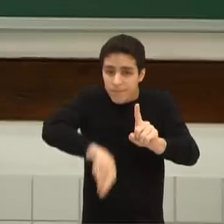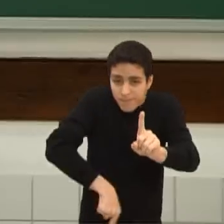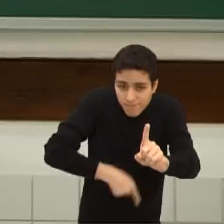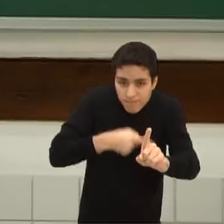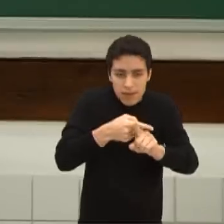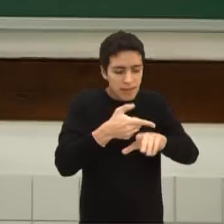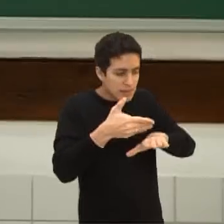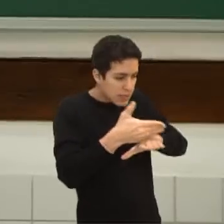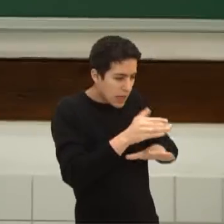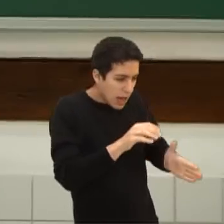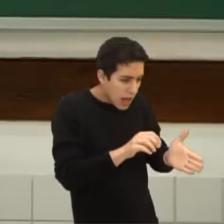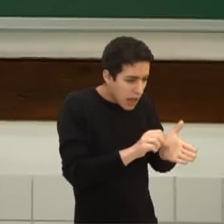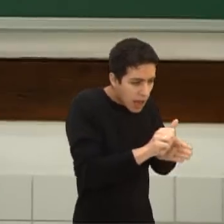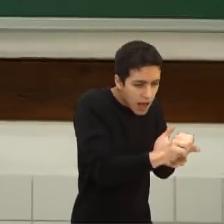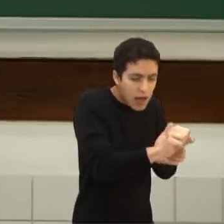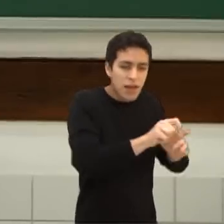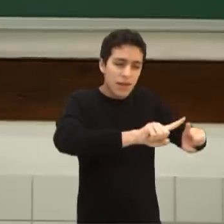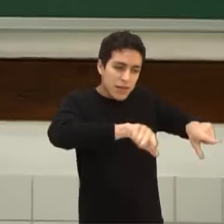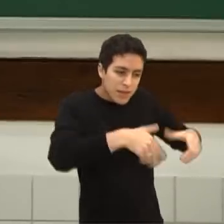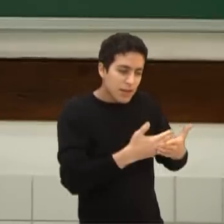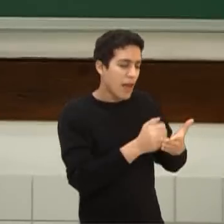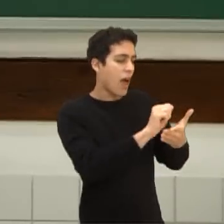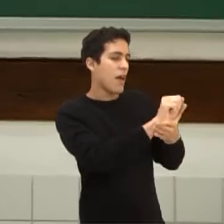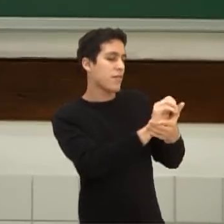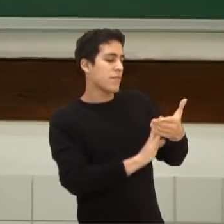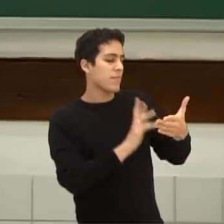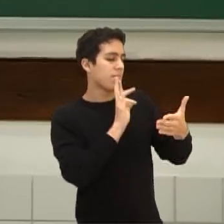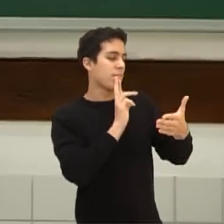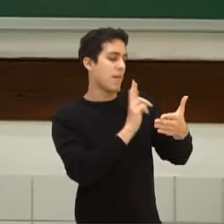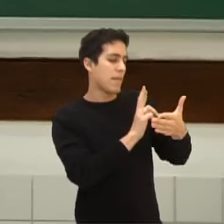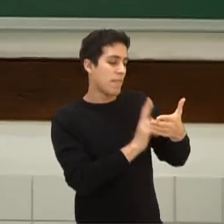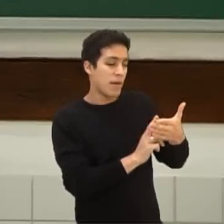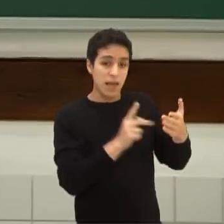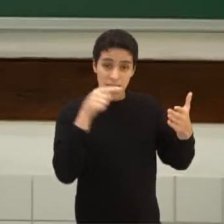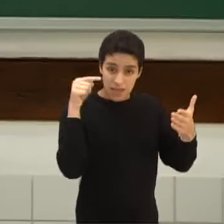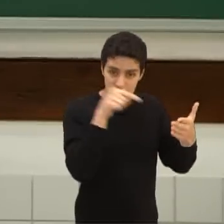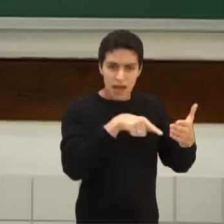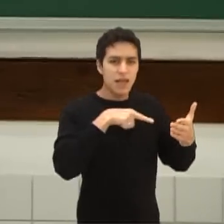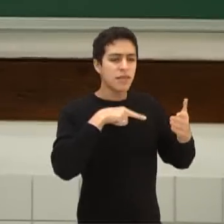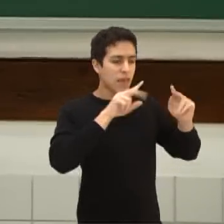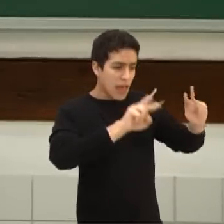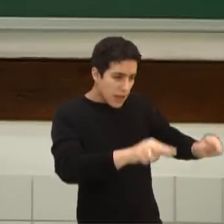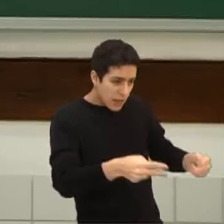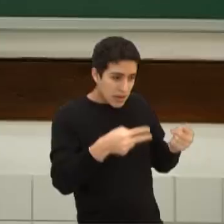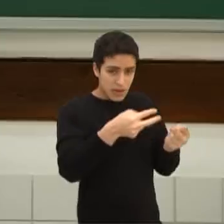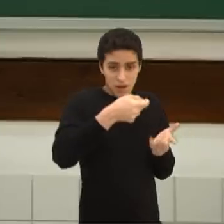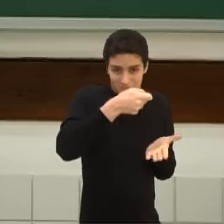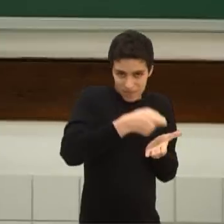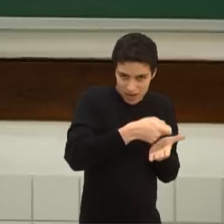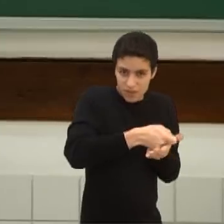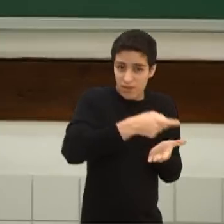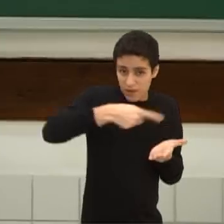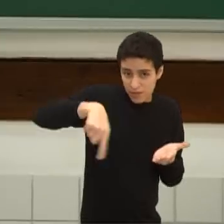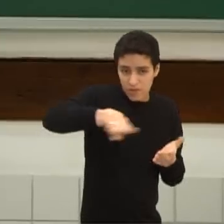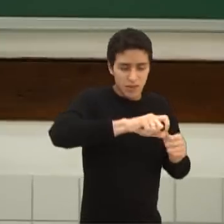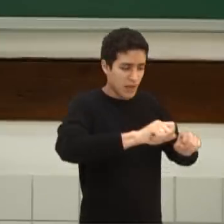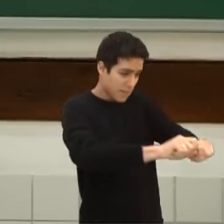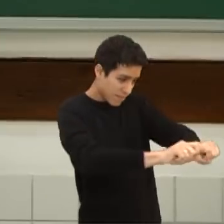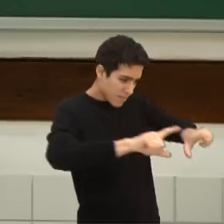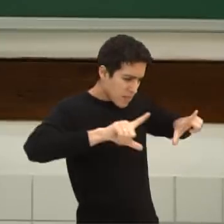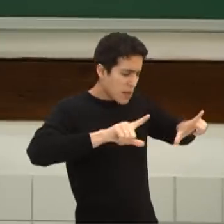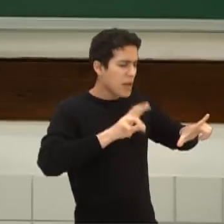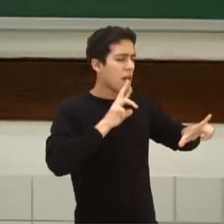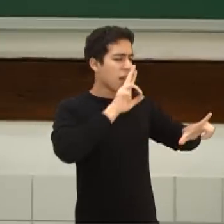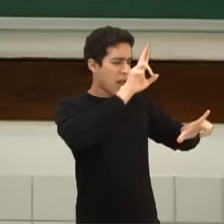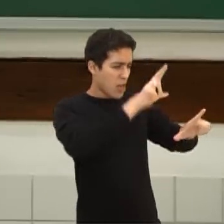Classroom, tem que resolver as atividades. Lá nas atividades tem um link na atividade obrigatória que você tem que clicar,